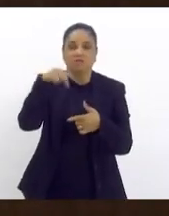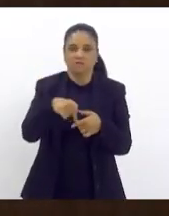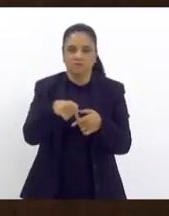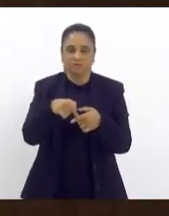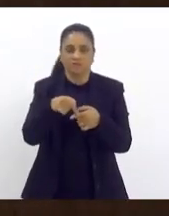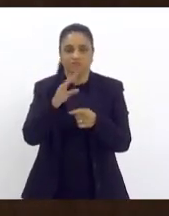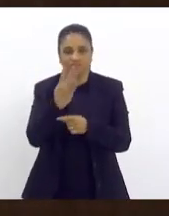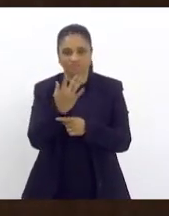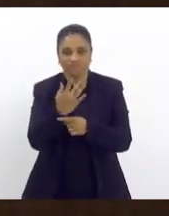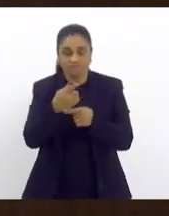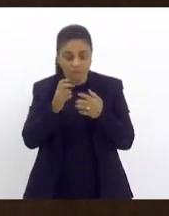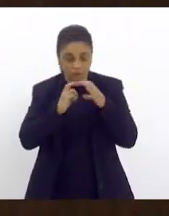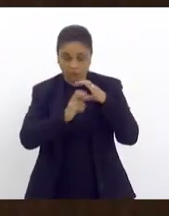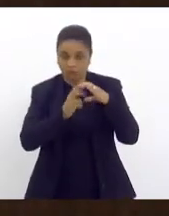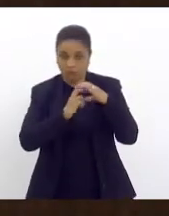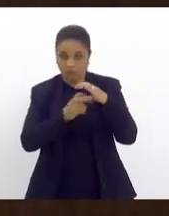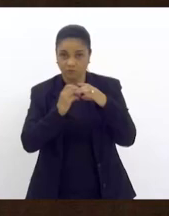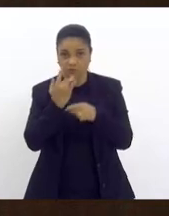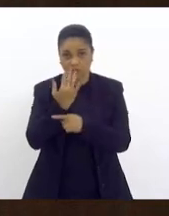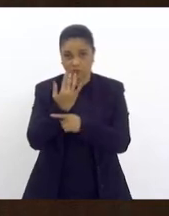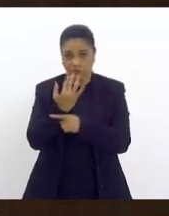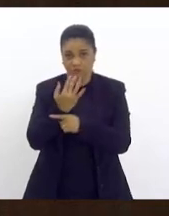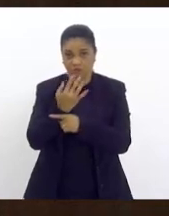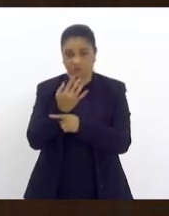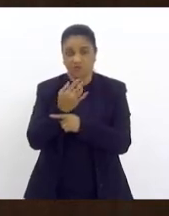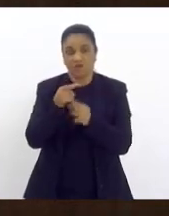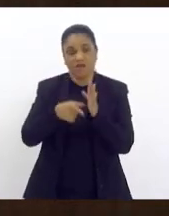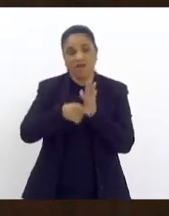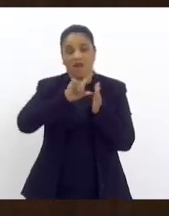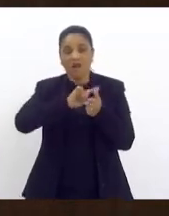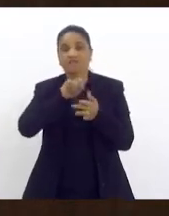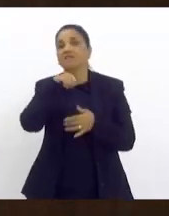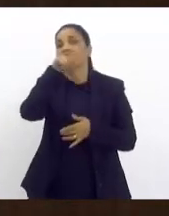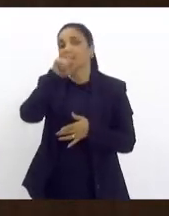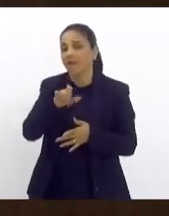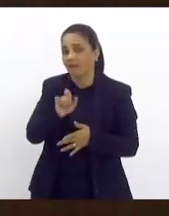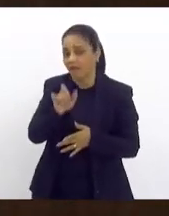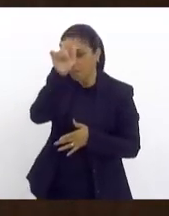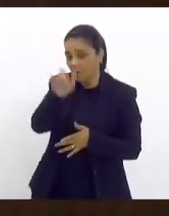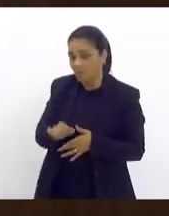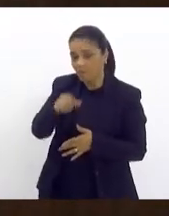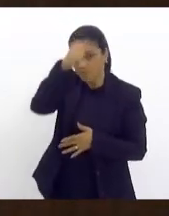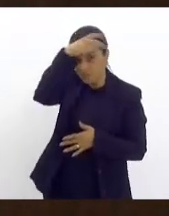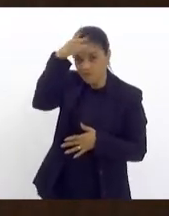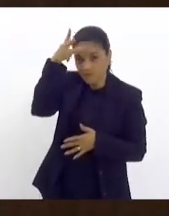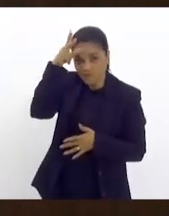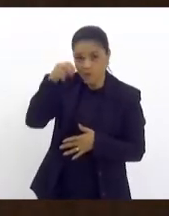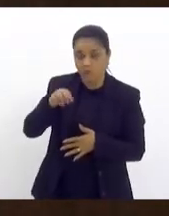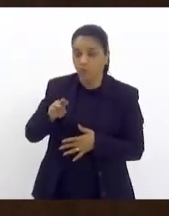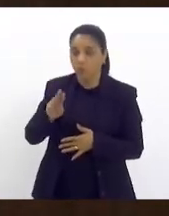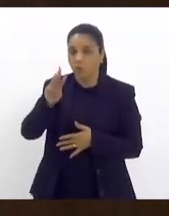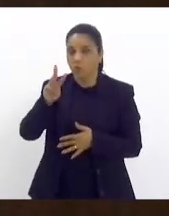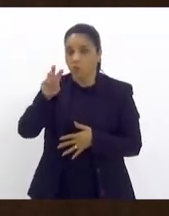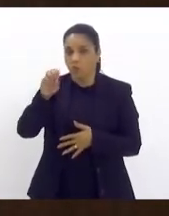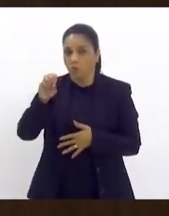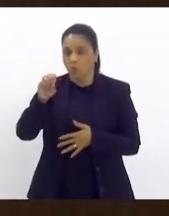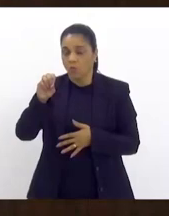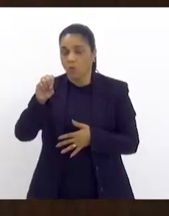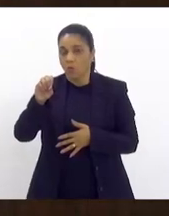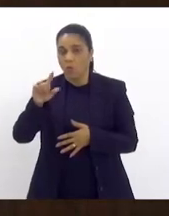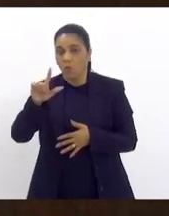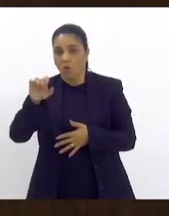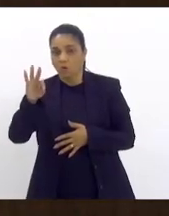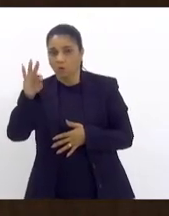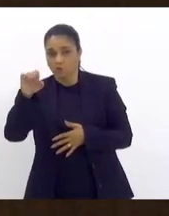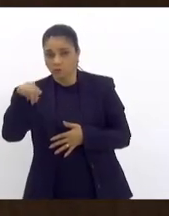Caxias anteriormente era o prefeito Washington Reis mas